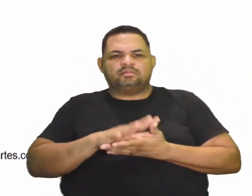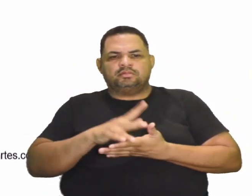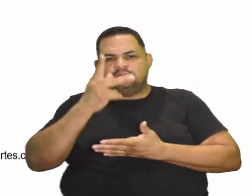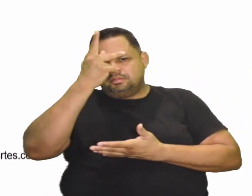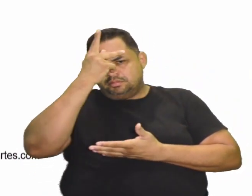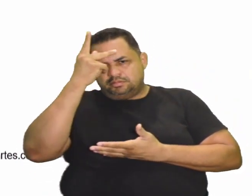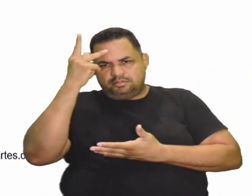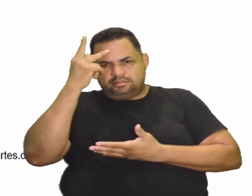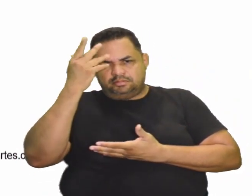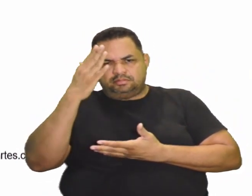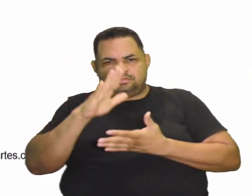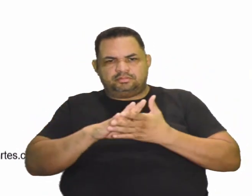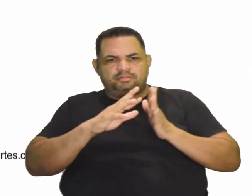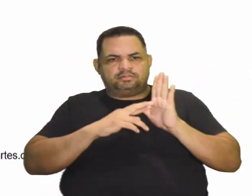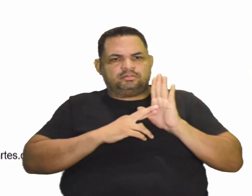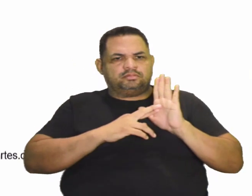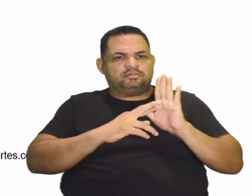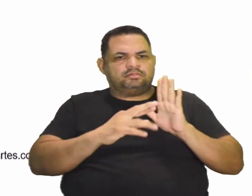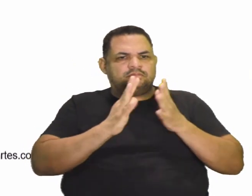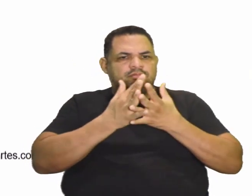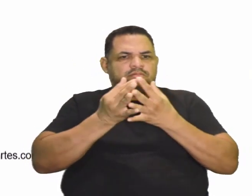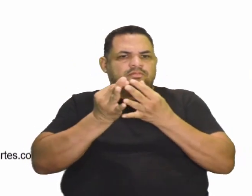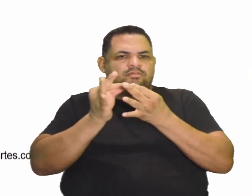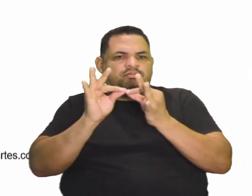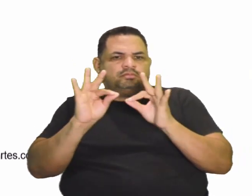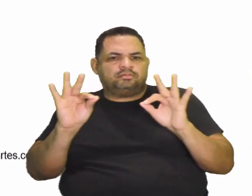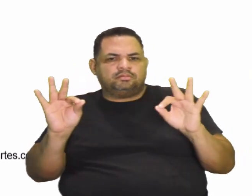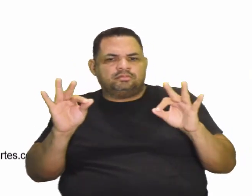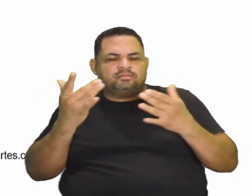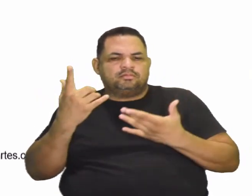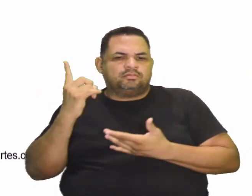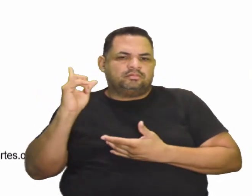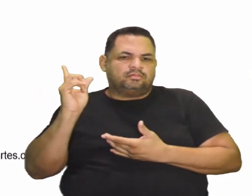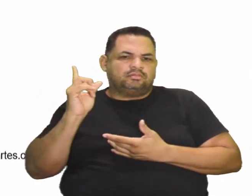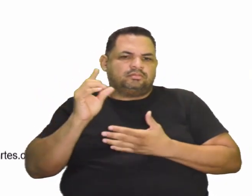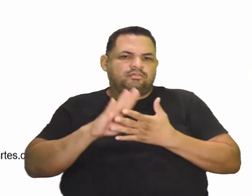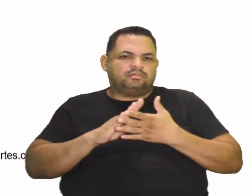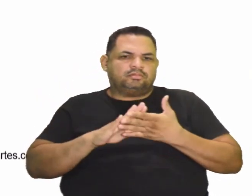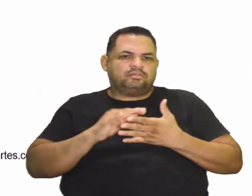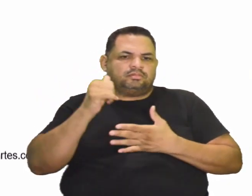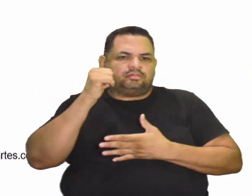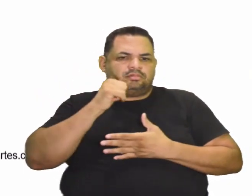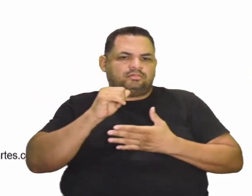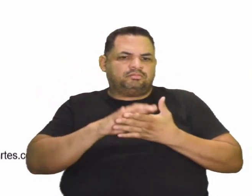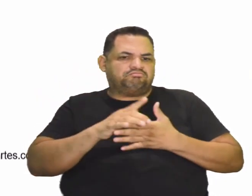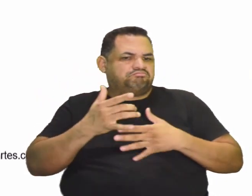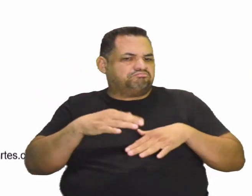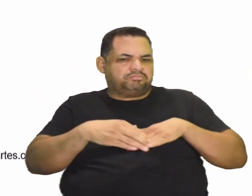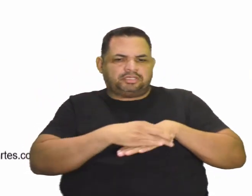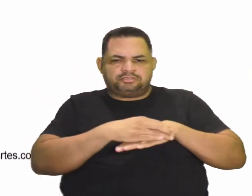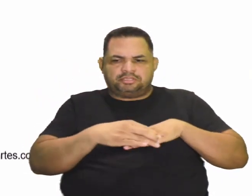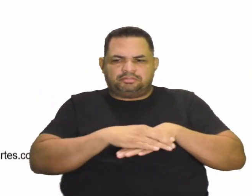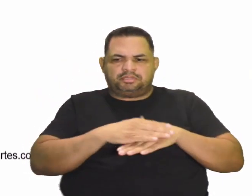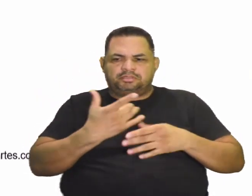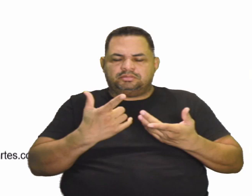sendo representadas de forma simples, né? Nós podemos observar que as mulheres estão descalças